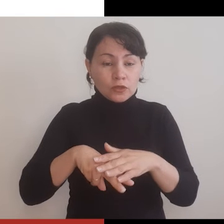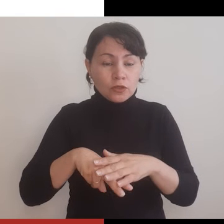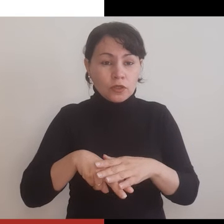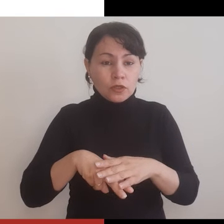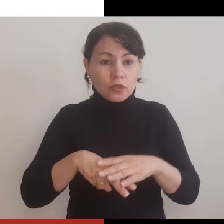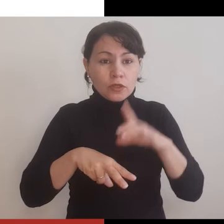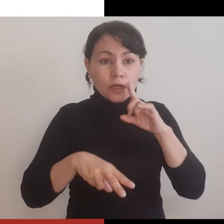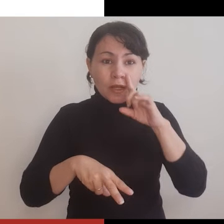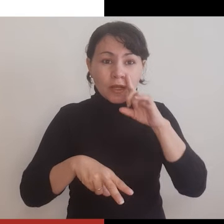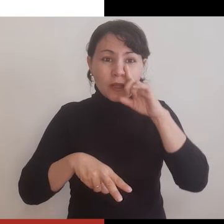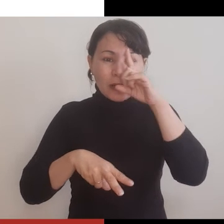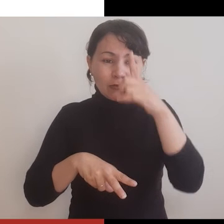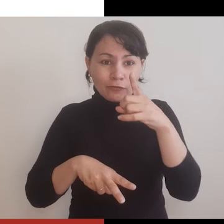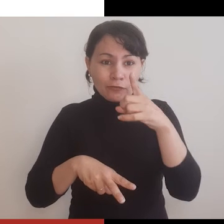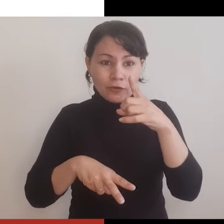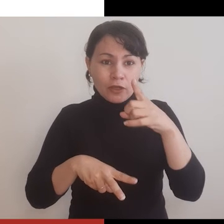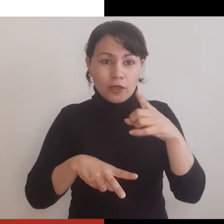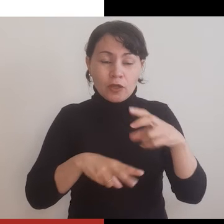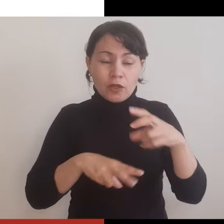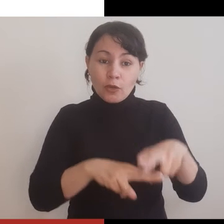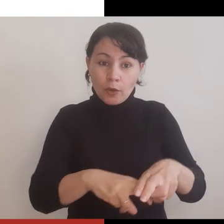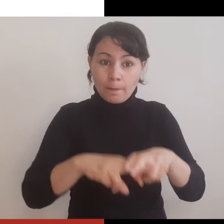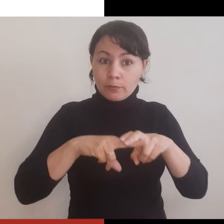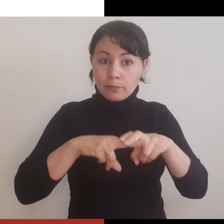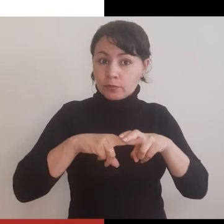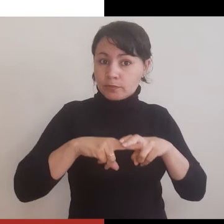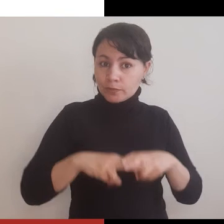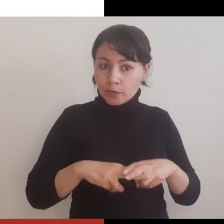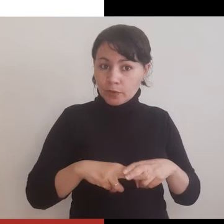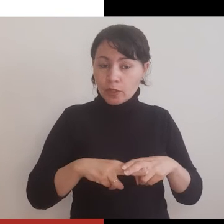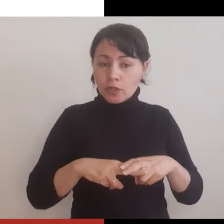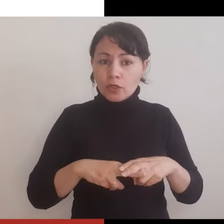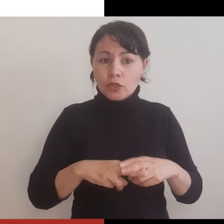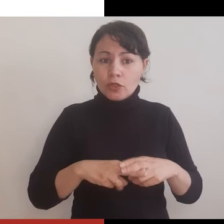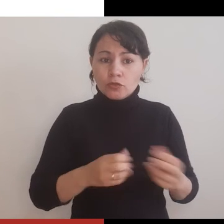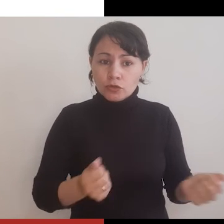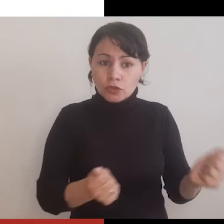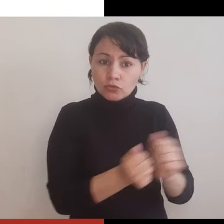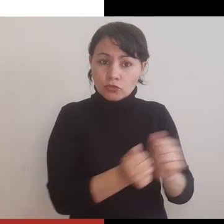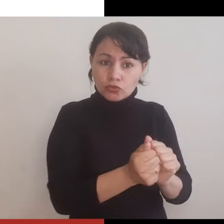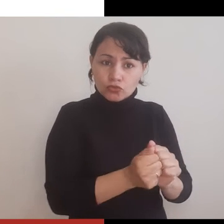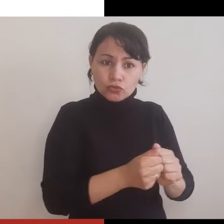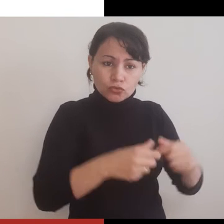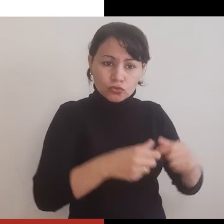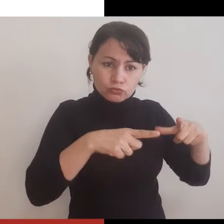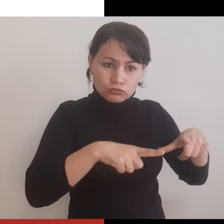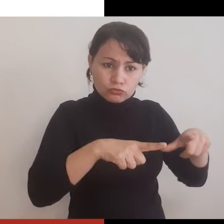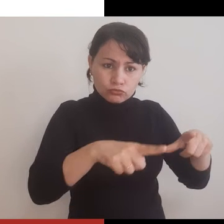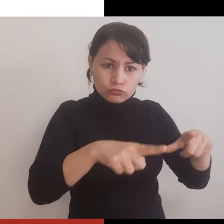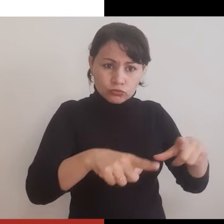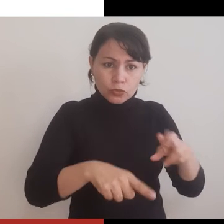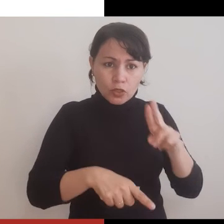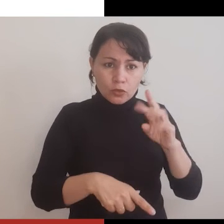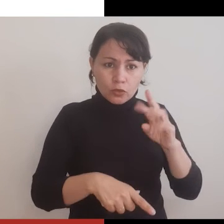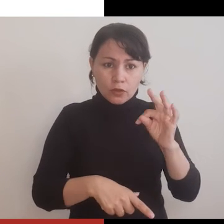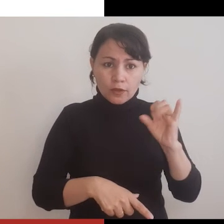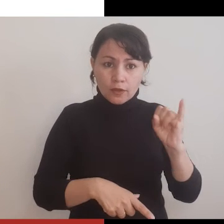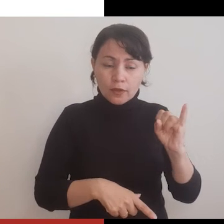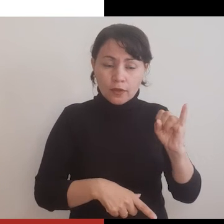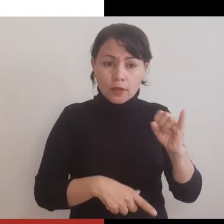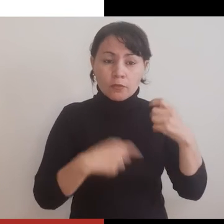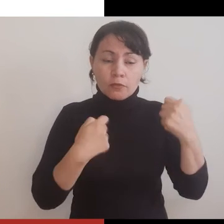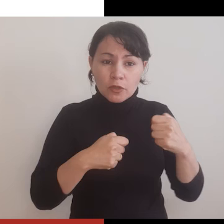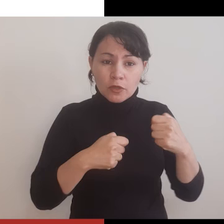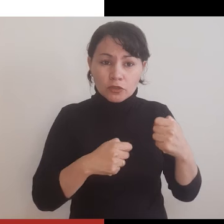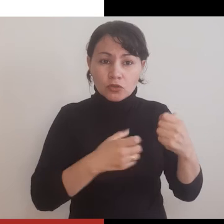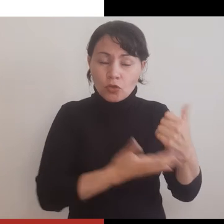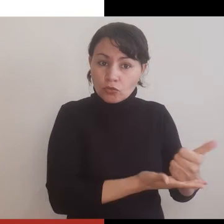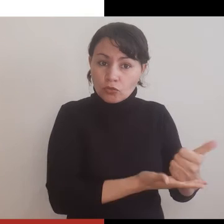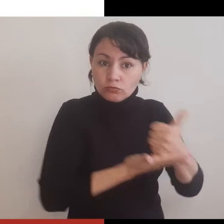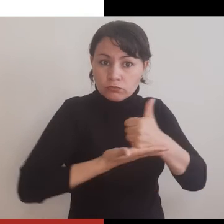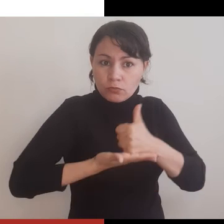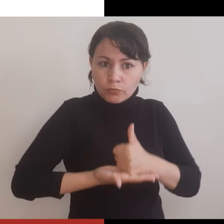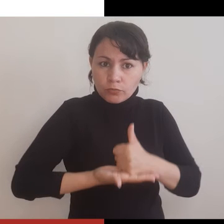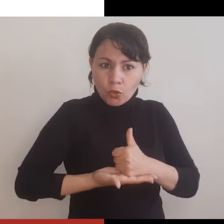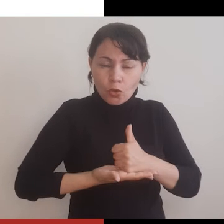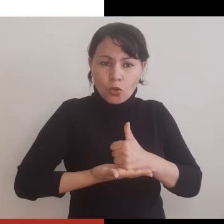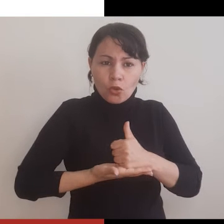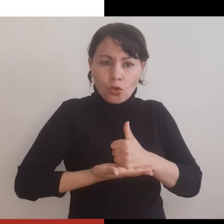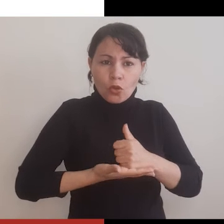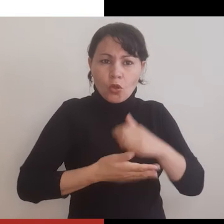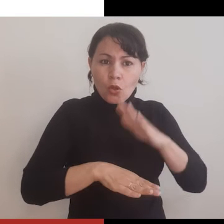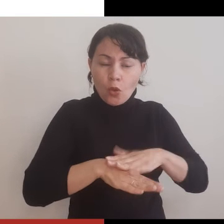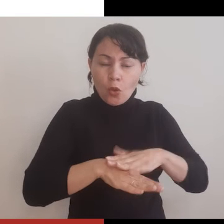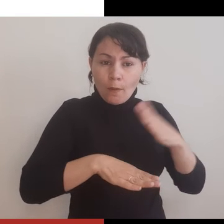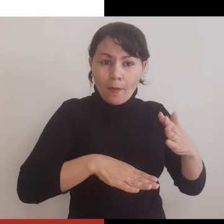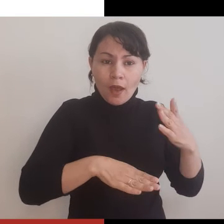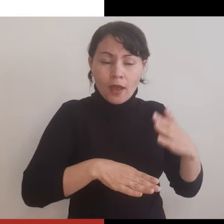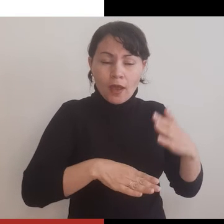agravaram clinicamente e por isso vieram a ser internados dentro da unidade de terapia intensiva, precisou de um suporte de saúde